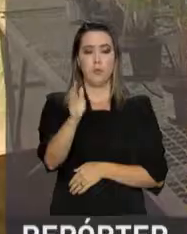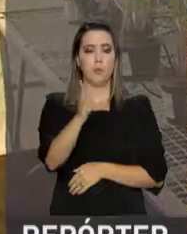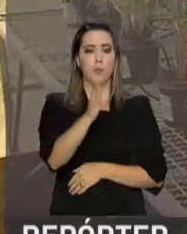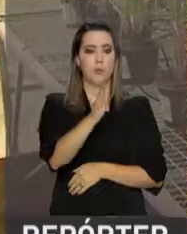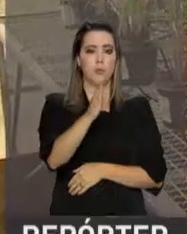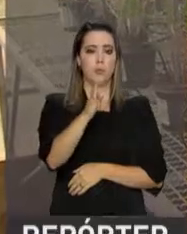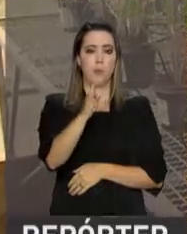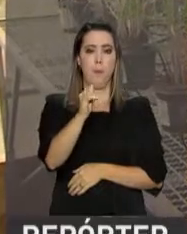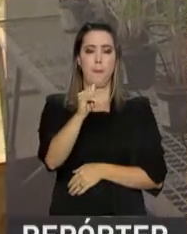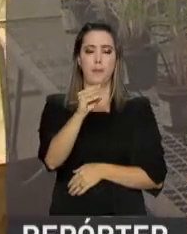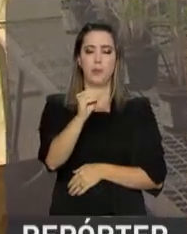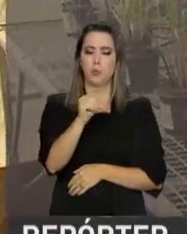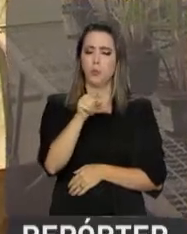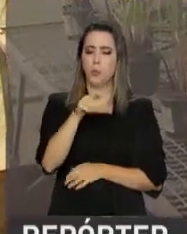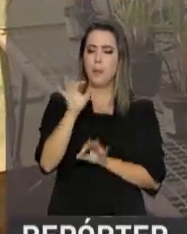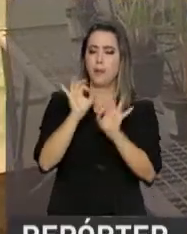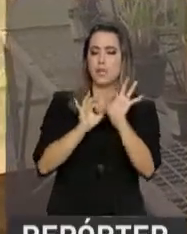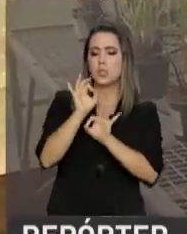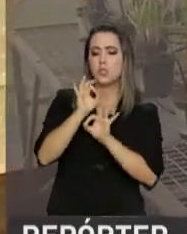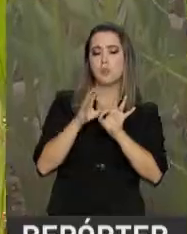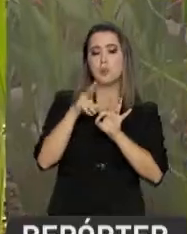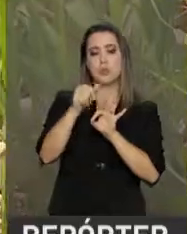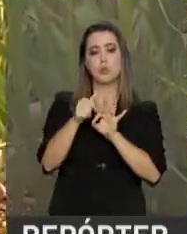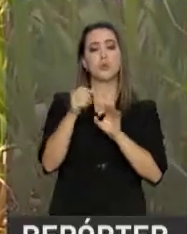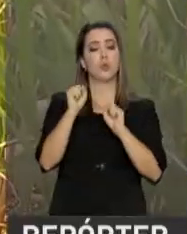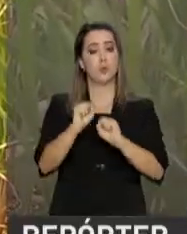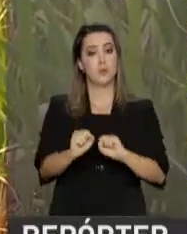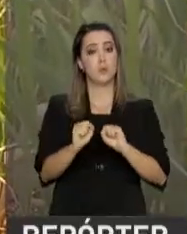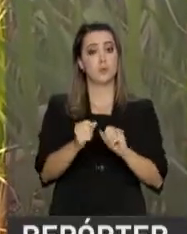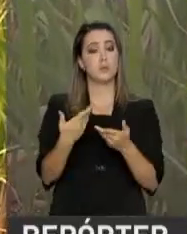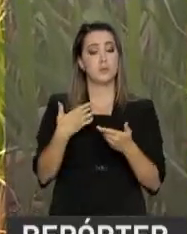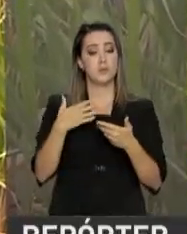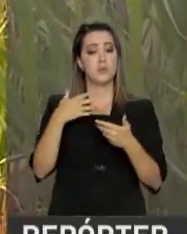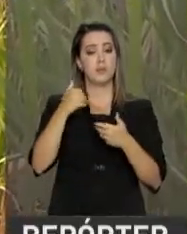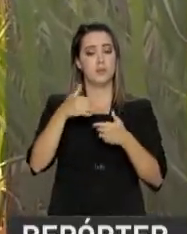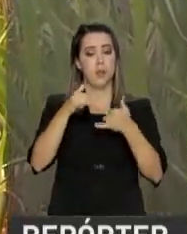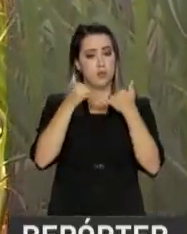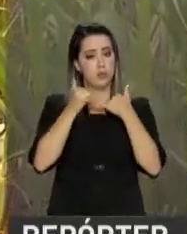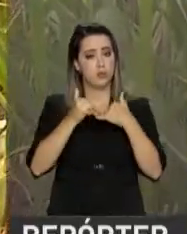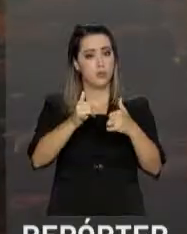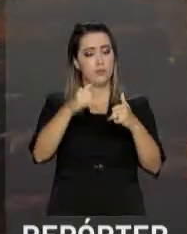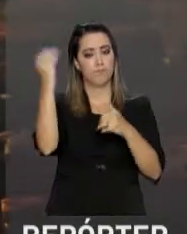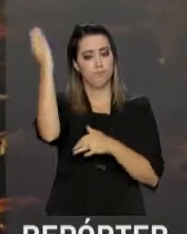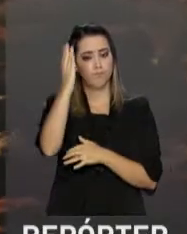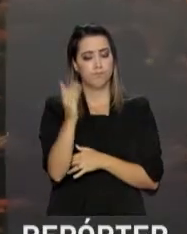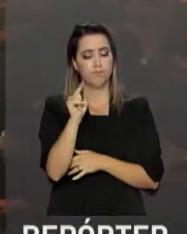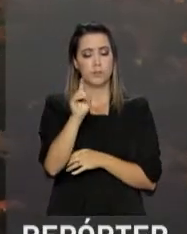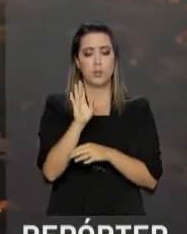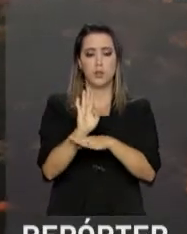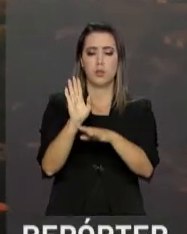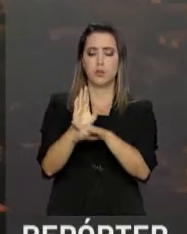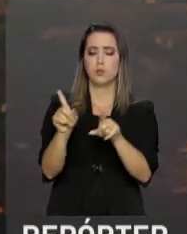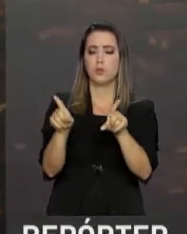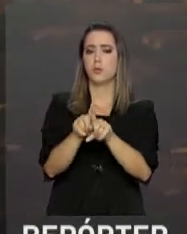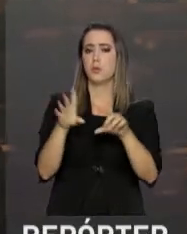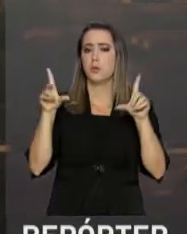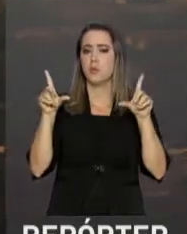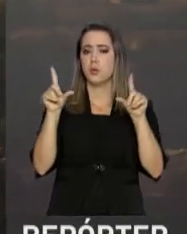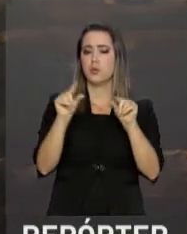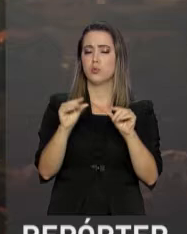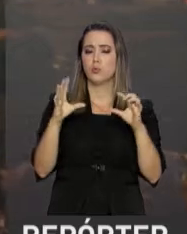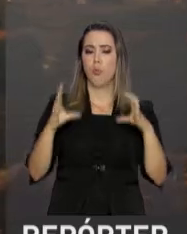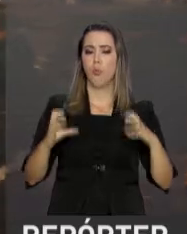todos os tipos de biocombustíveis que compõem a matriz energética brasileira e contribui ainda para o